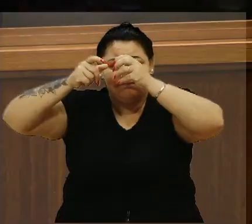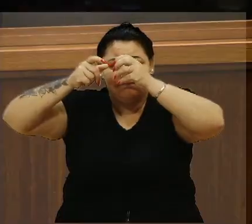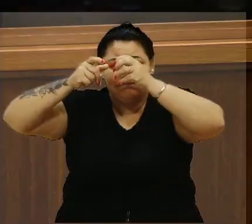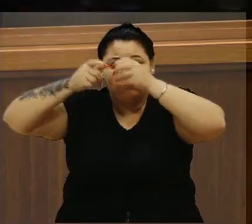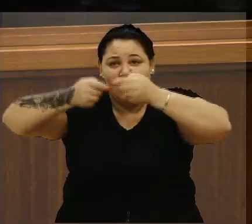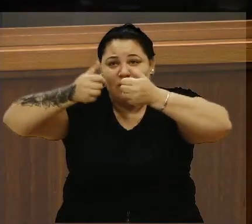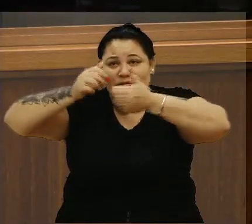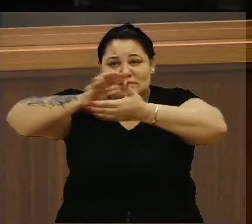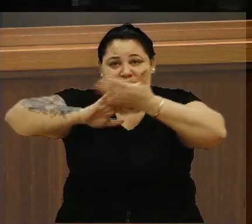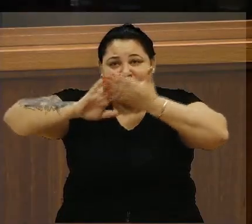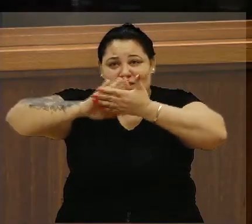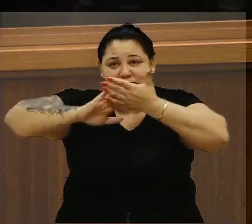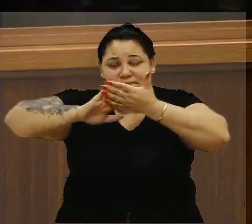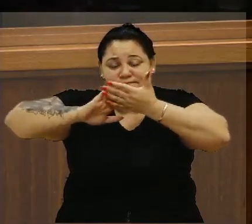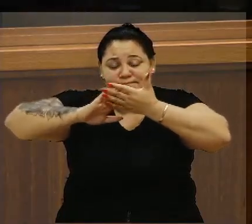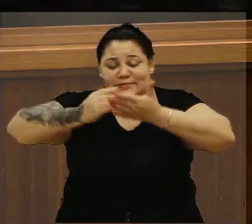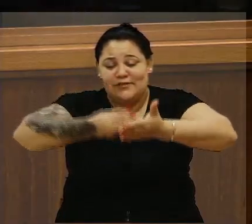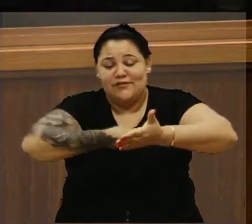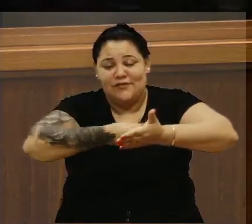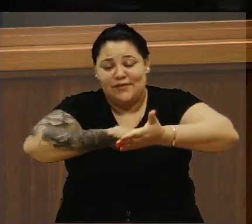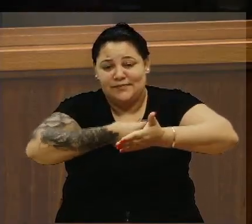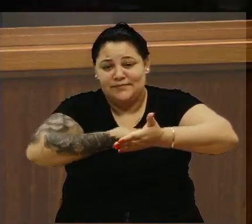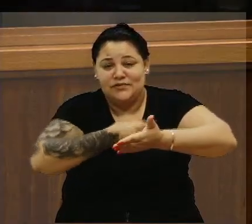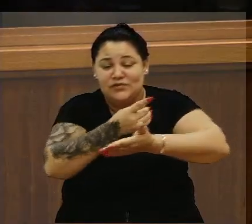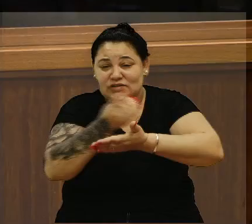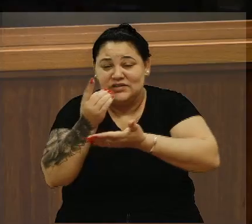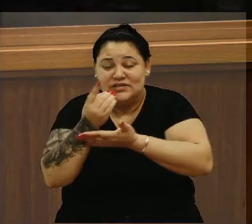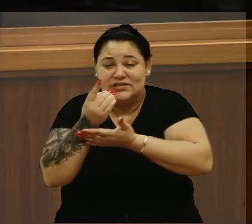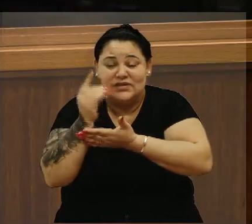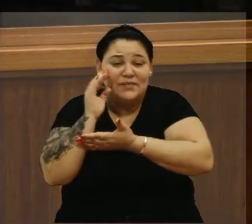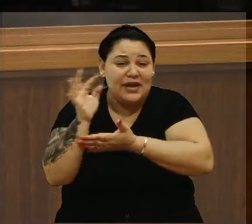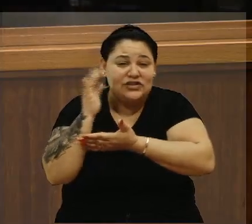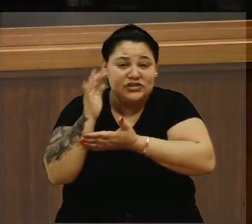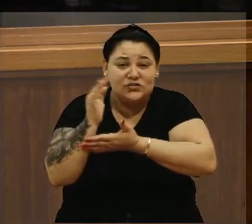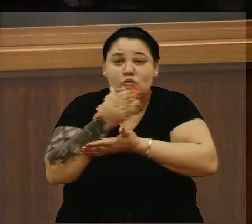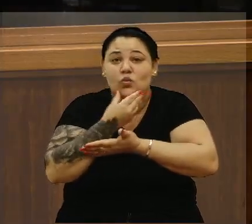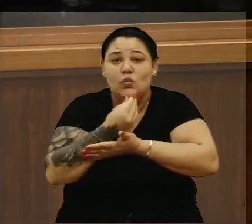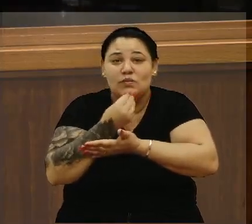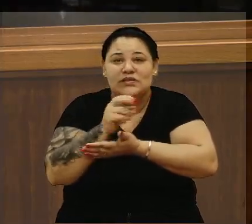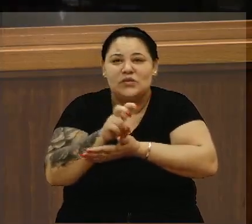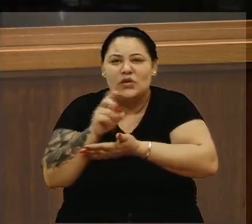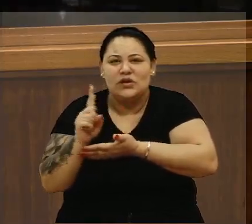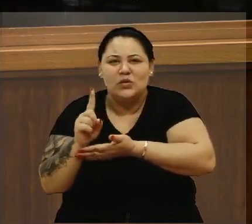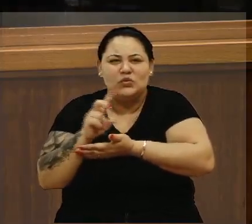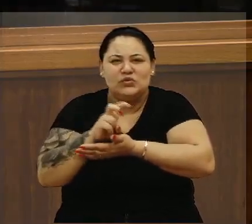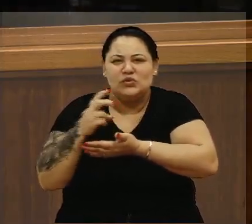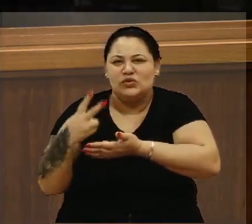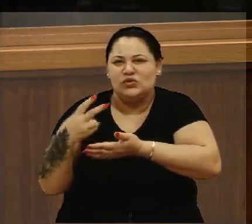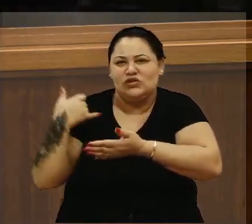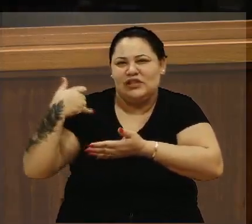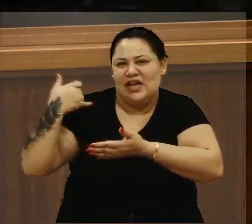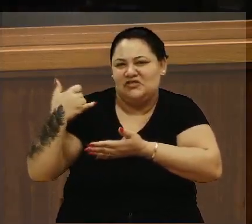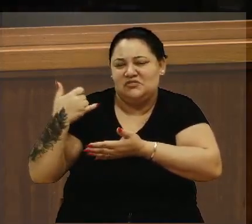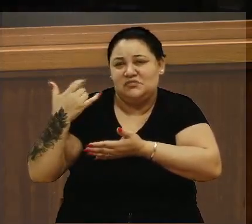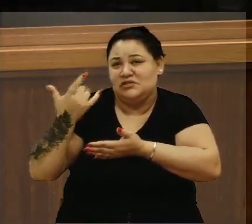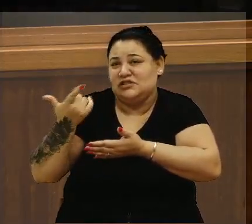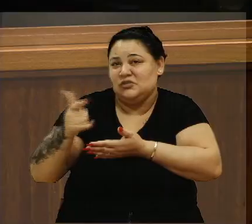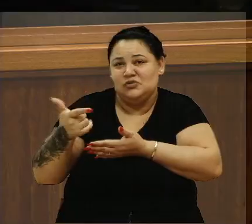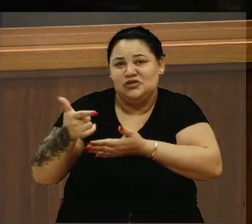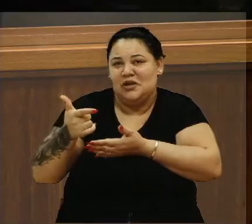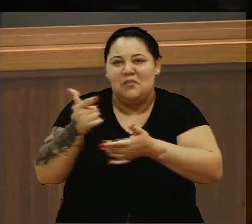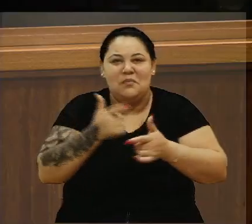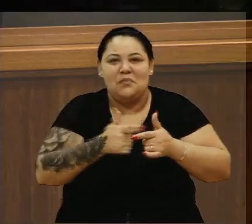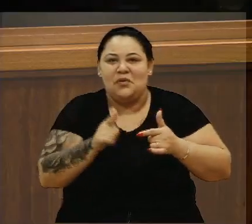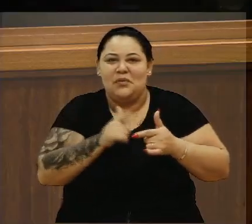vocês a situação. Um rapaz, um senhor de 51, 52 anos, que não tinha problema de